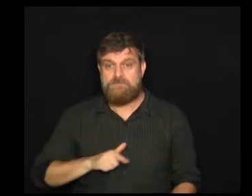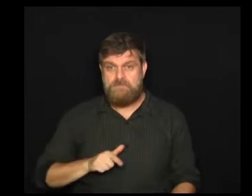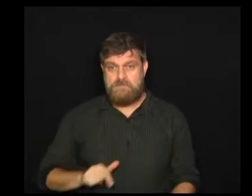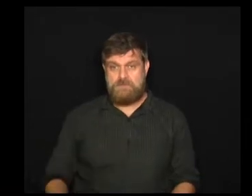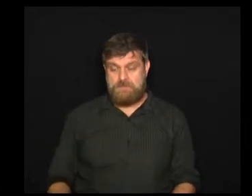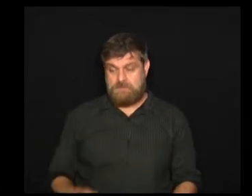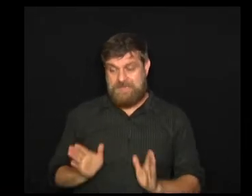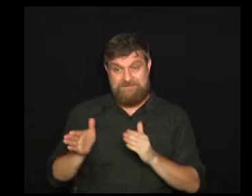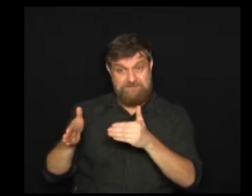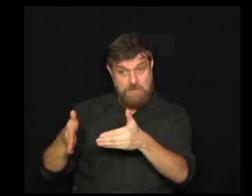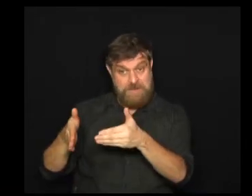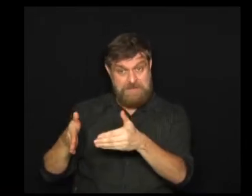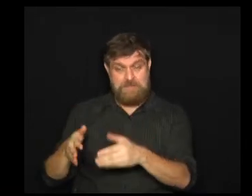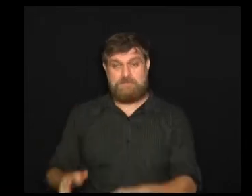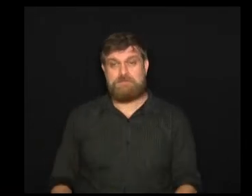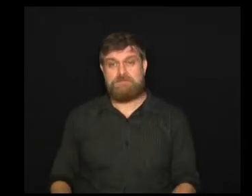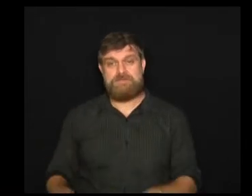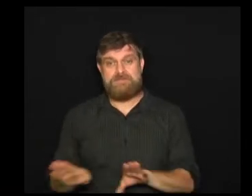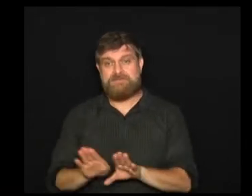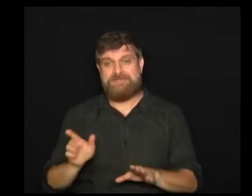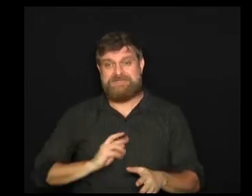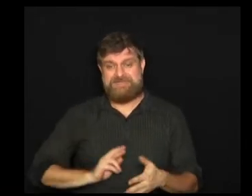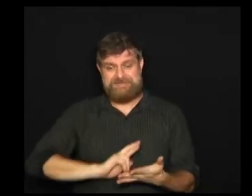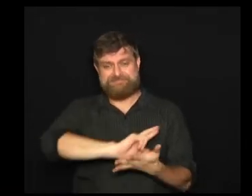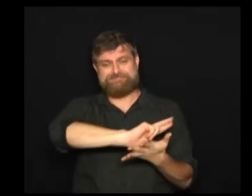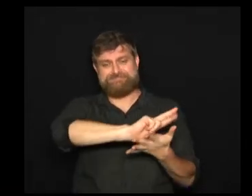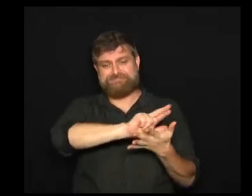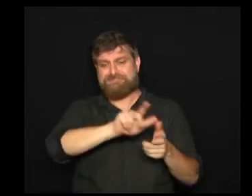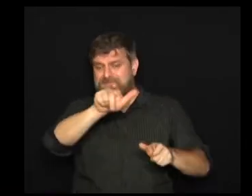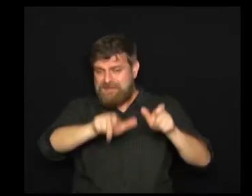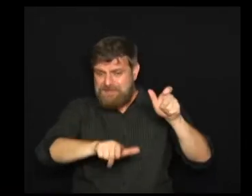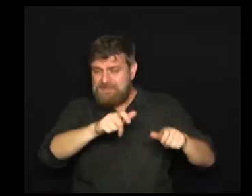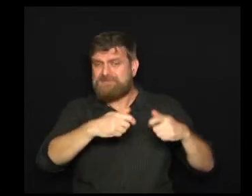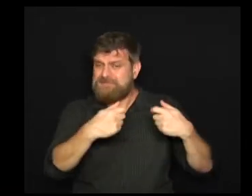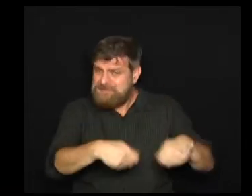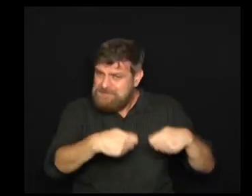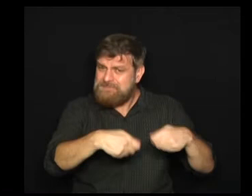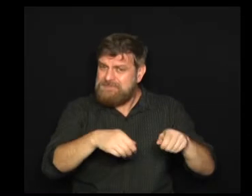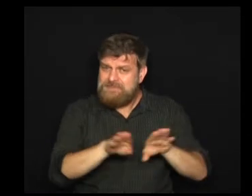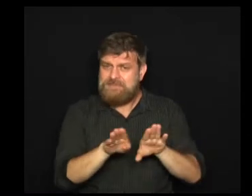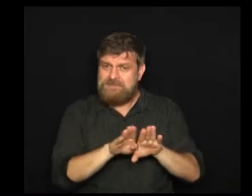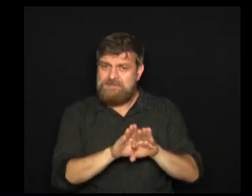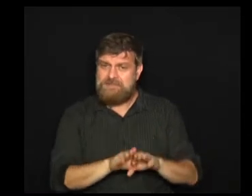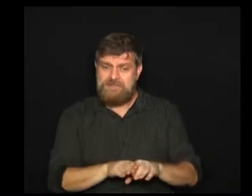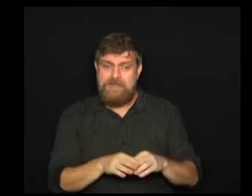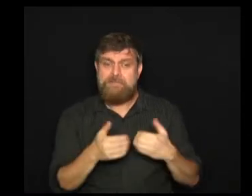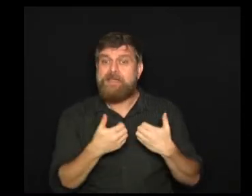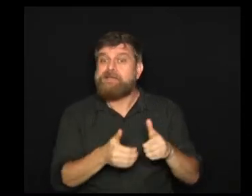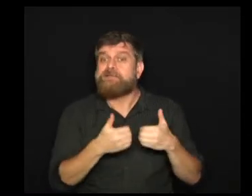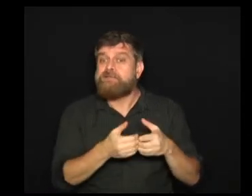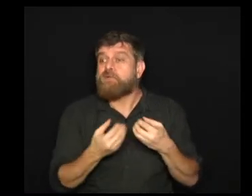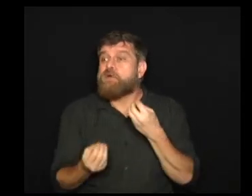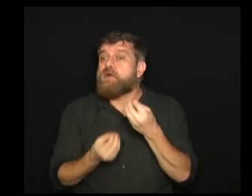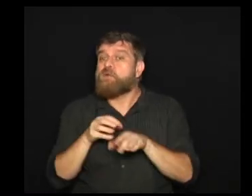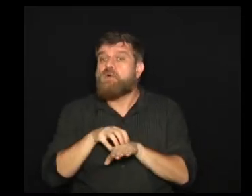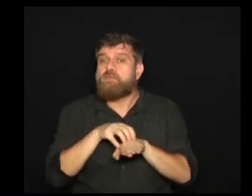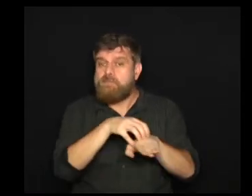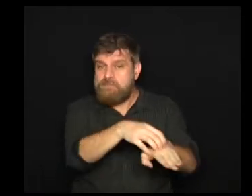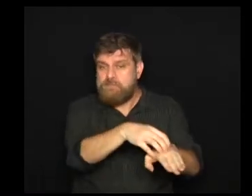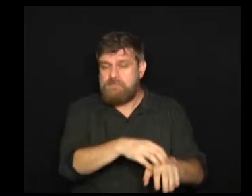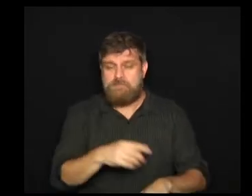Só que nós temos outros públicos que também precisam de atendimento de transporte. E aí a gente